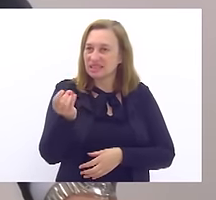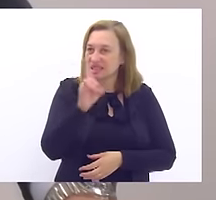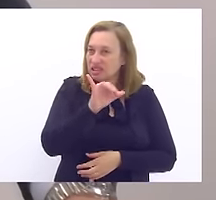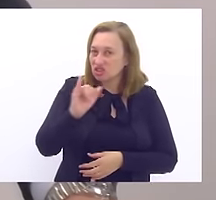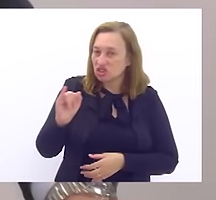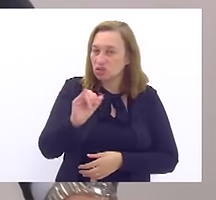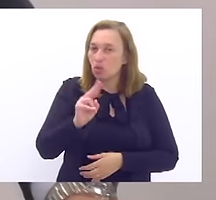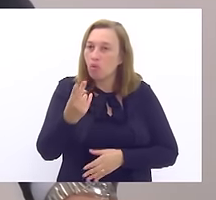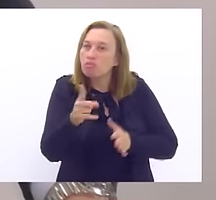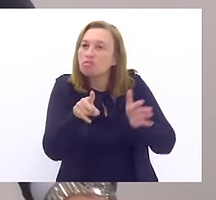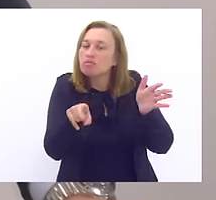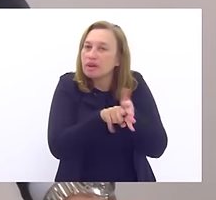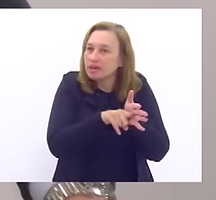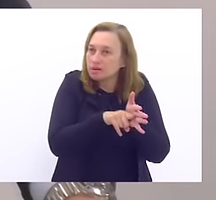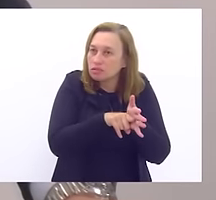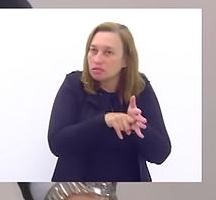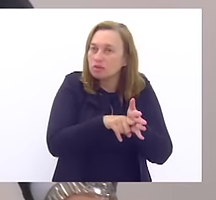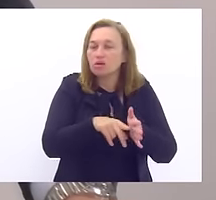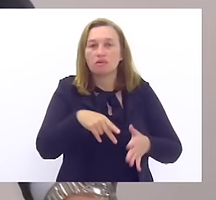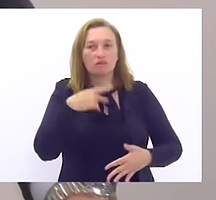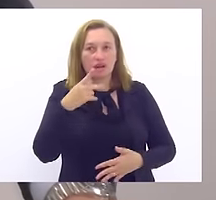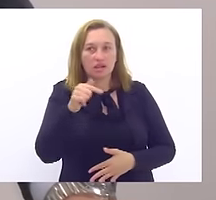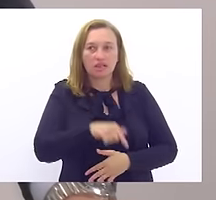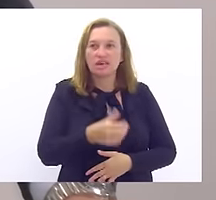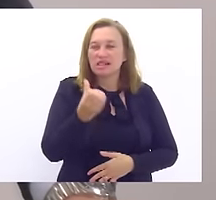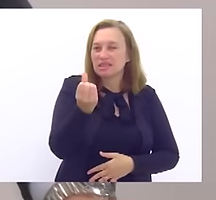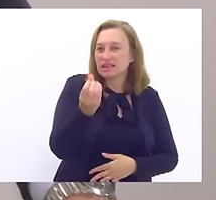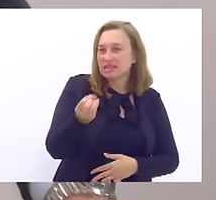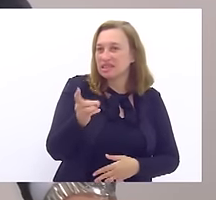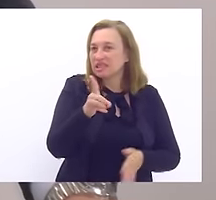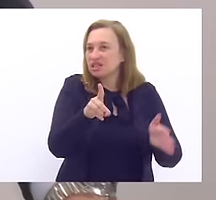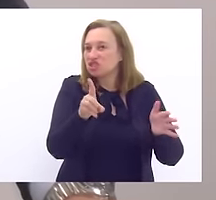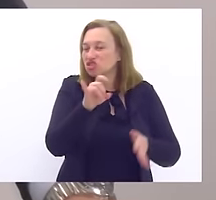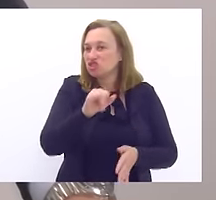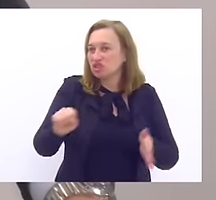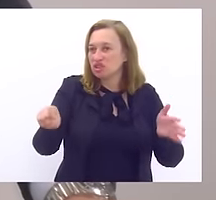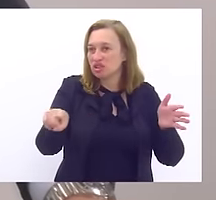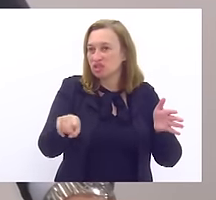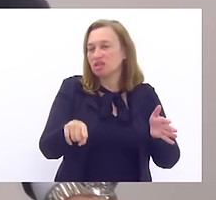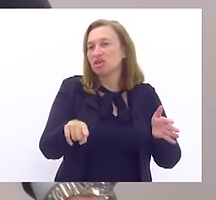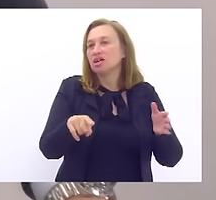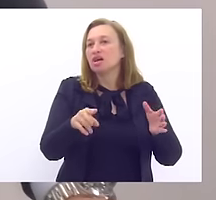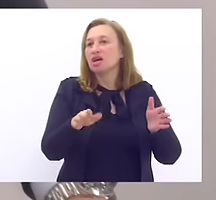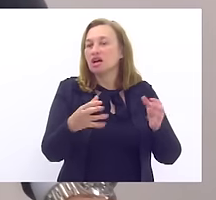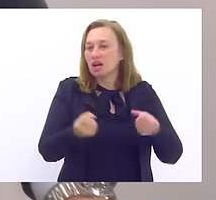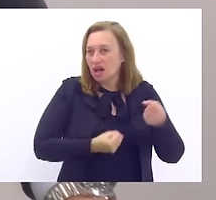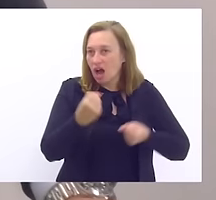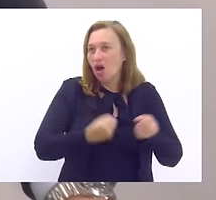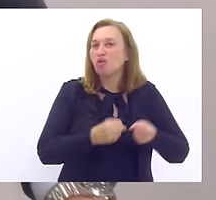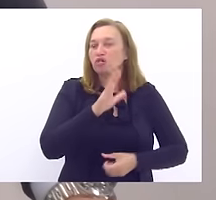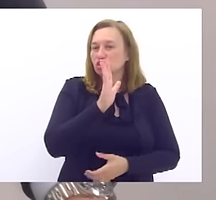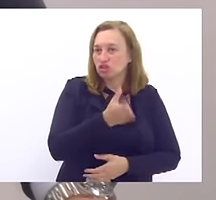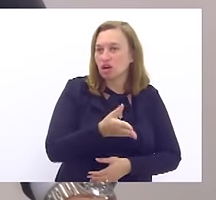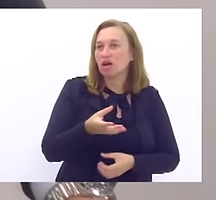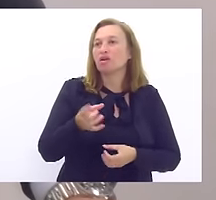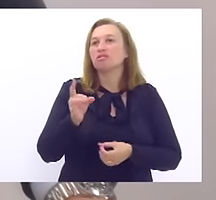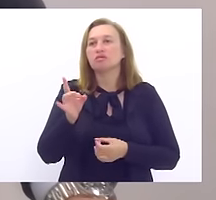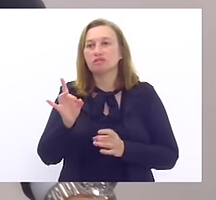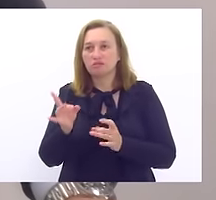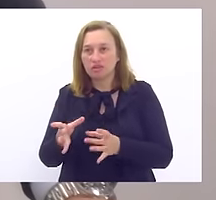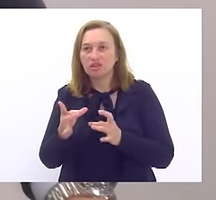60 dias mas é você cordial aqui em 60 dias tem veículo que foi embora foi leiloado nós temos conhecimento disso